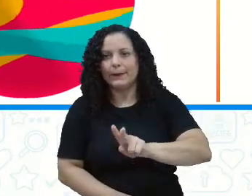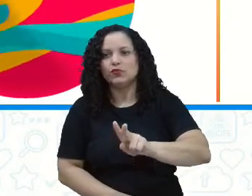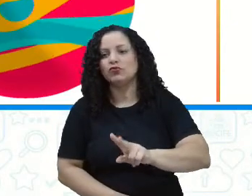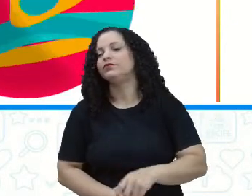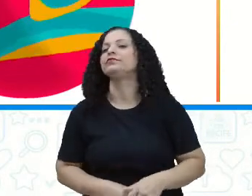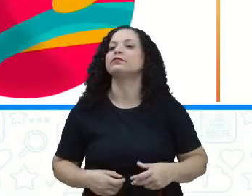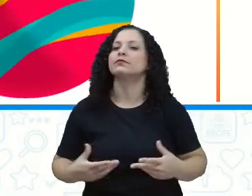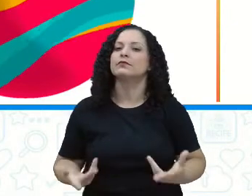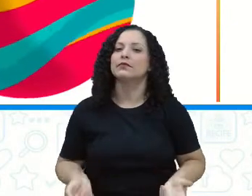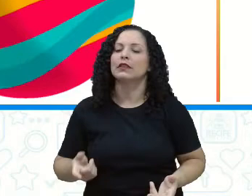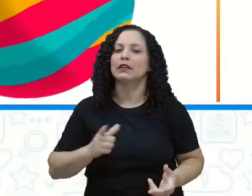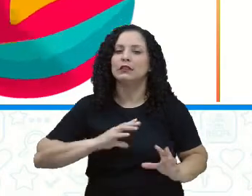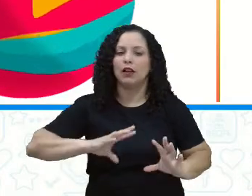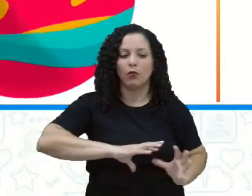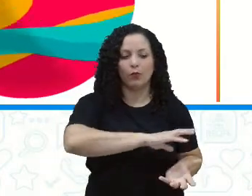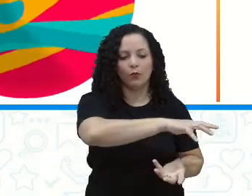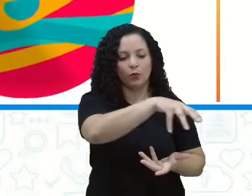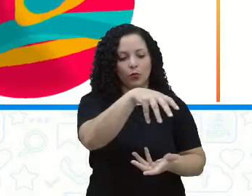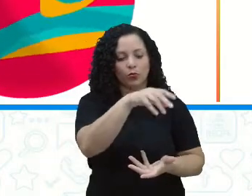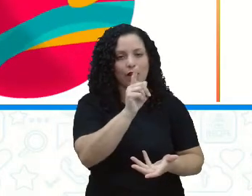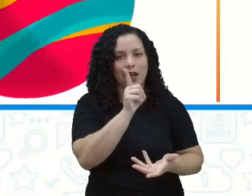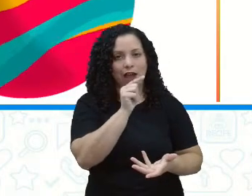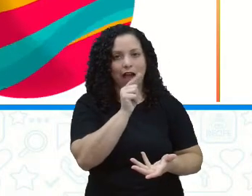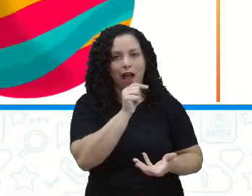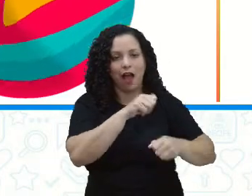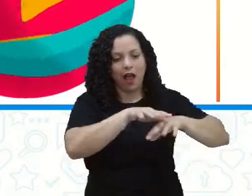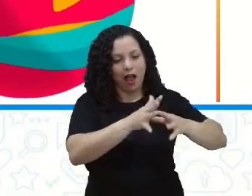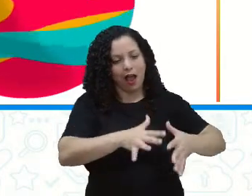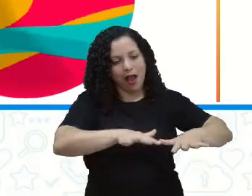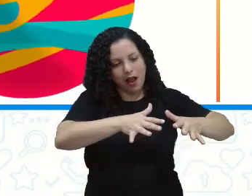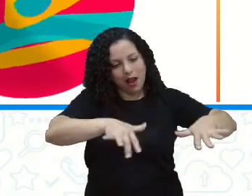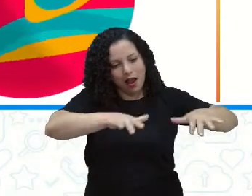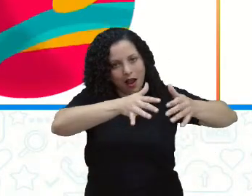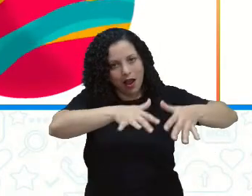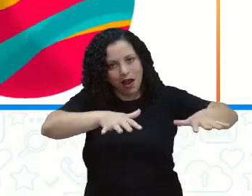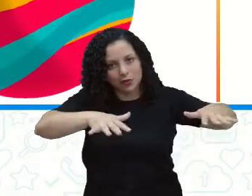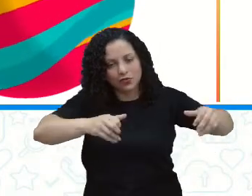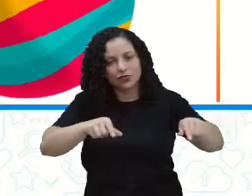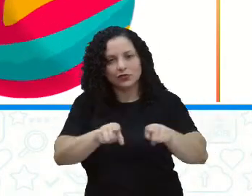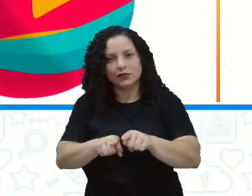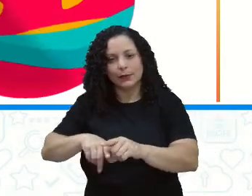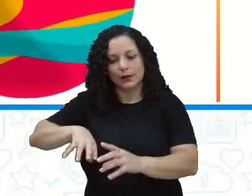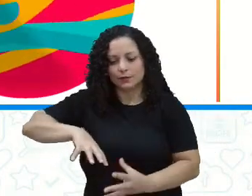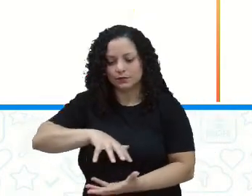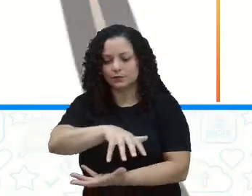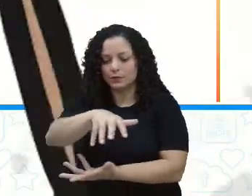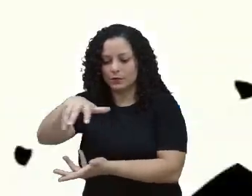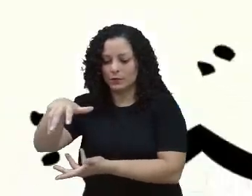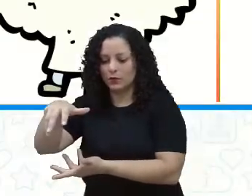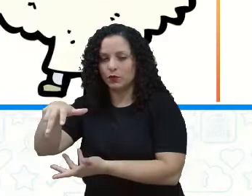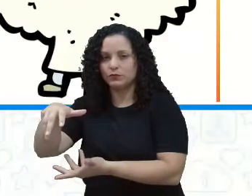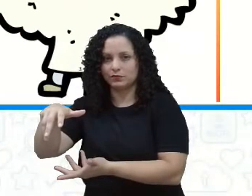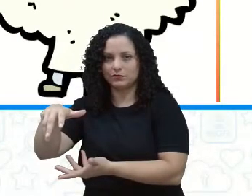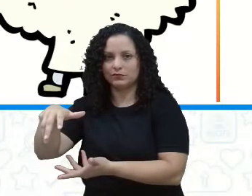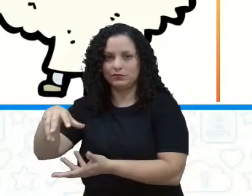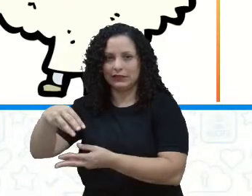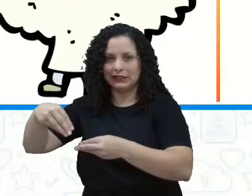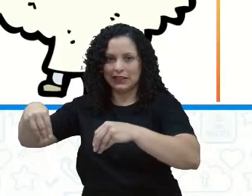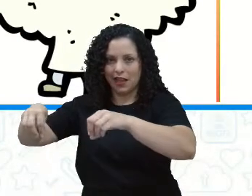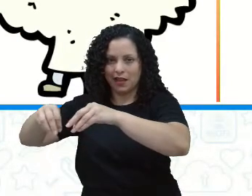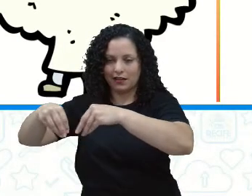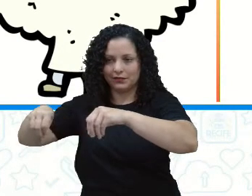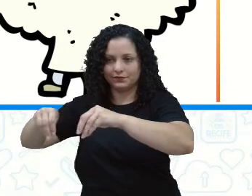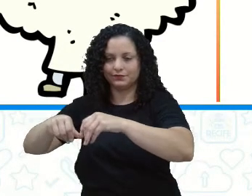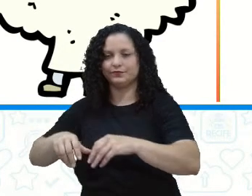águas e o planeta Terra. Então, ela teve esses filhos gêmeos aí. E